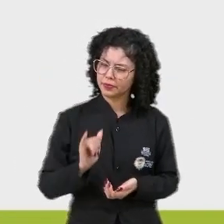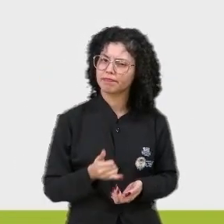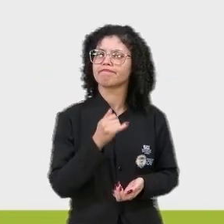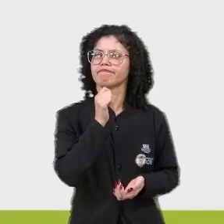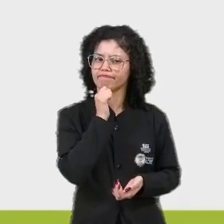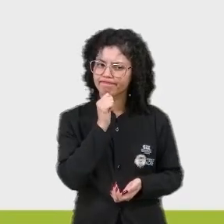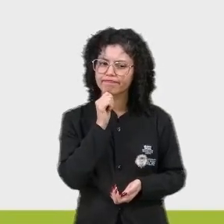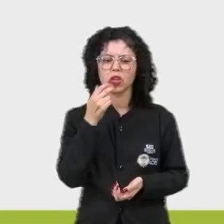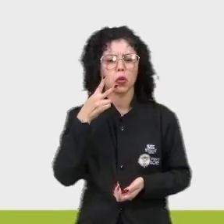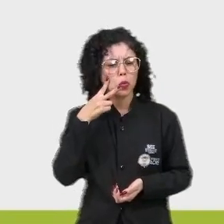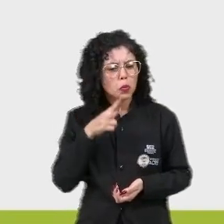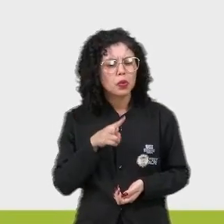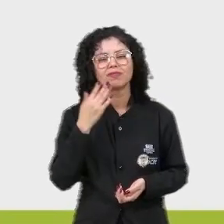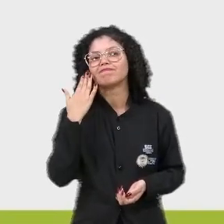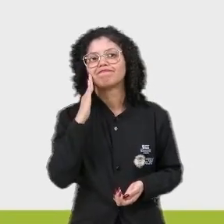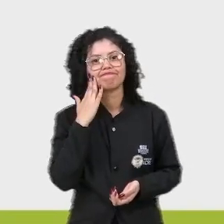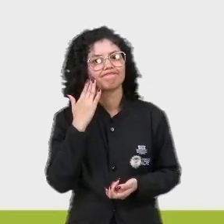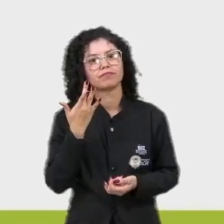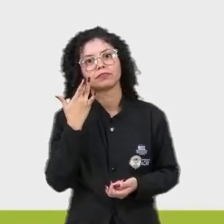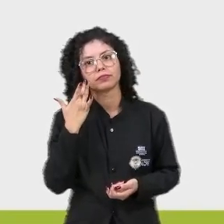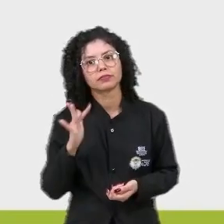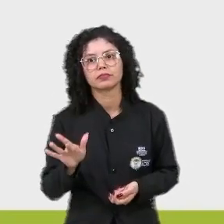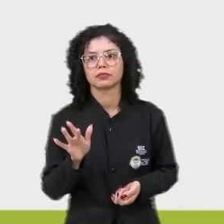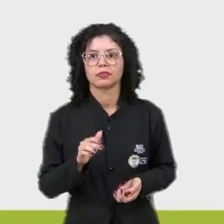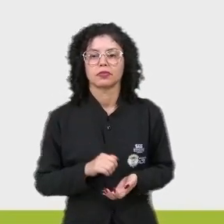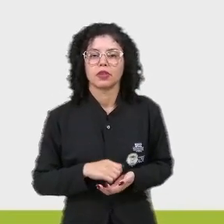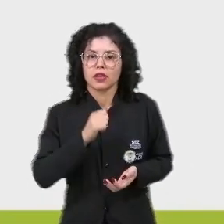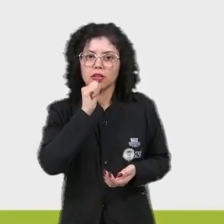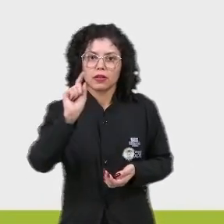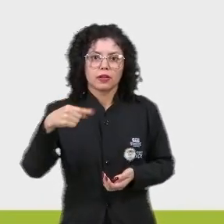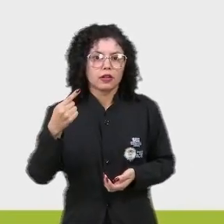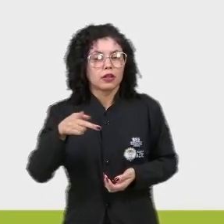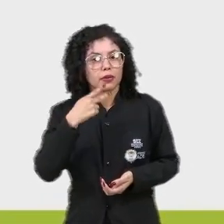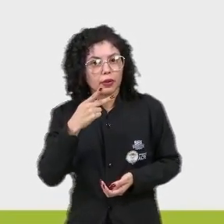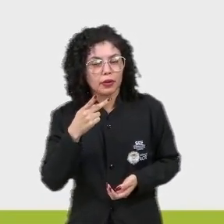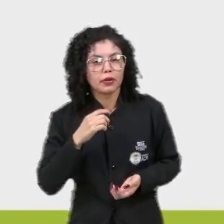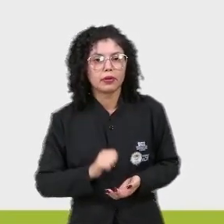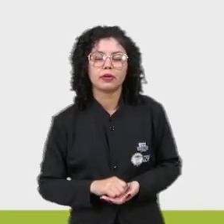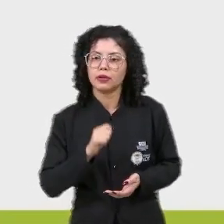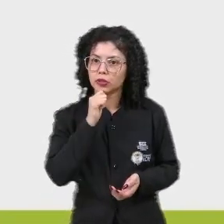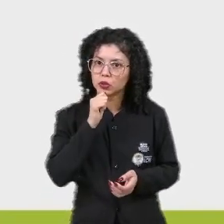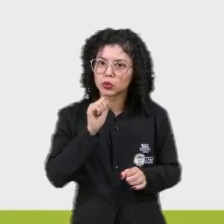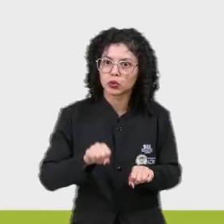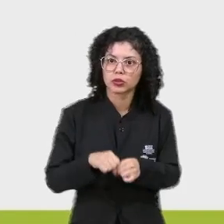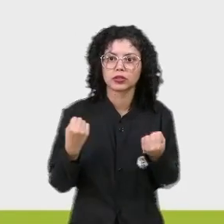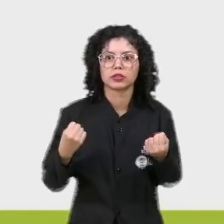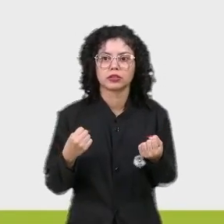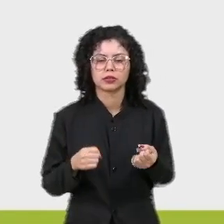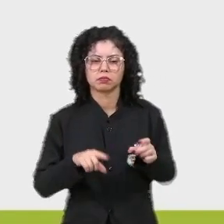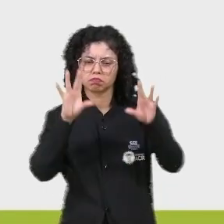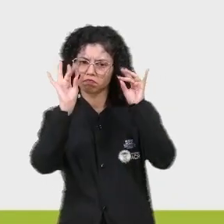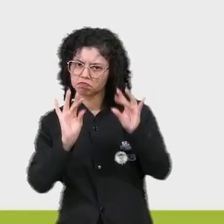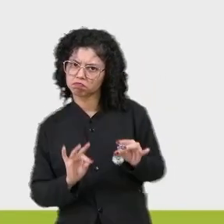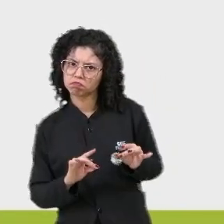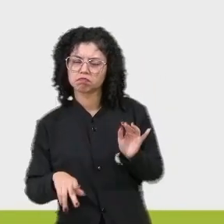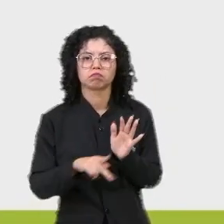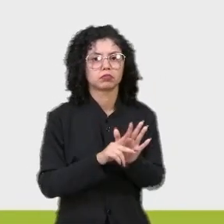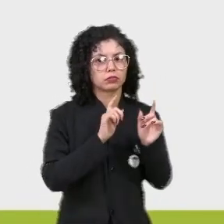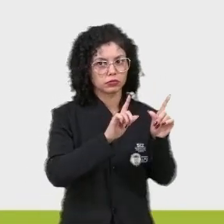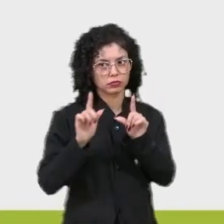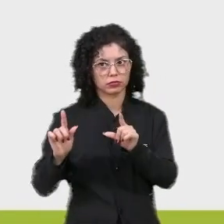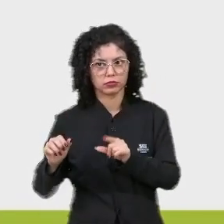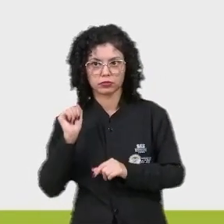não compreenderia o humor ou aquilo que nós chamamos de quebra de expectativa dessa